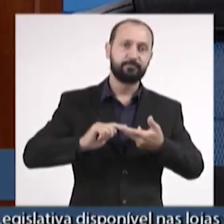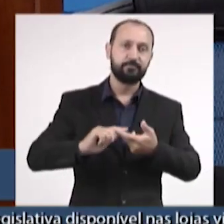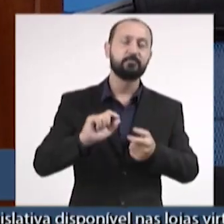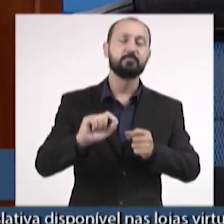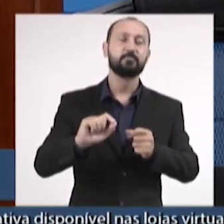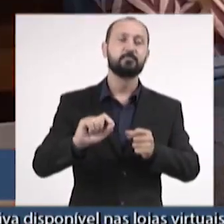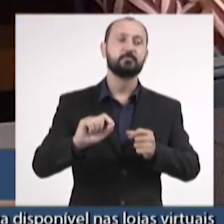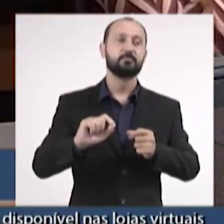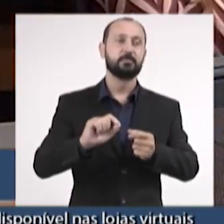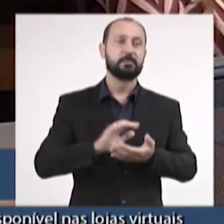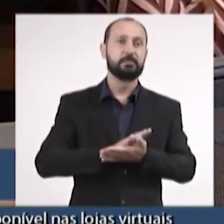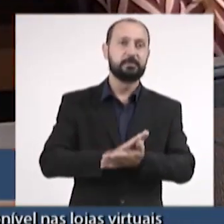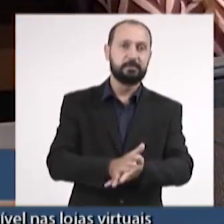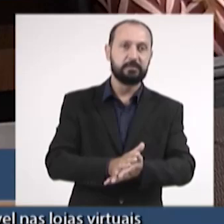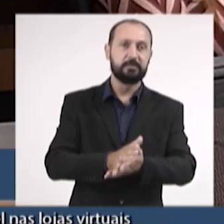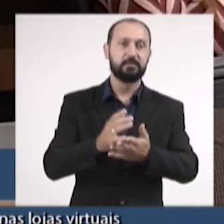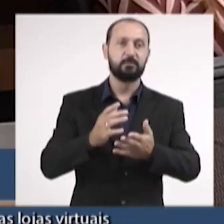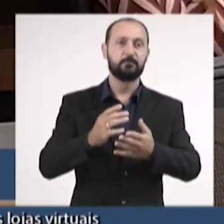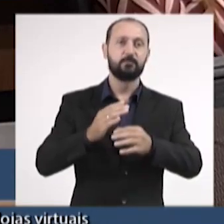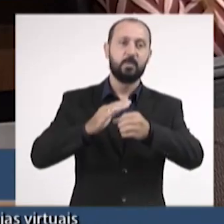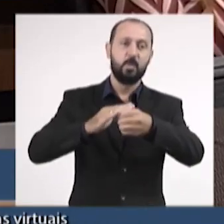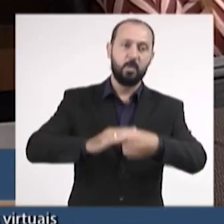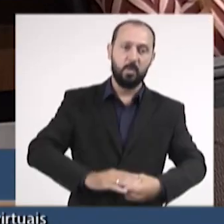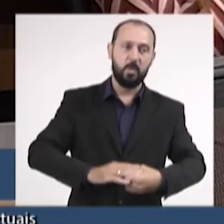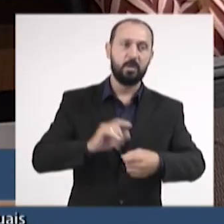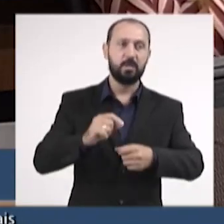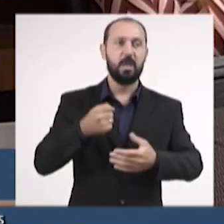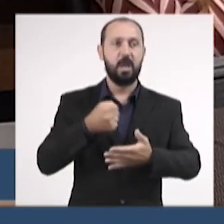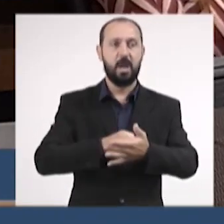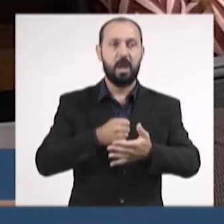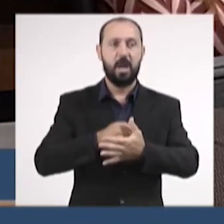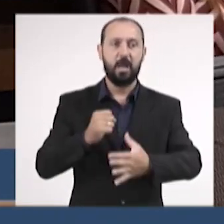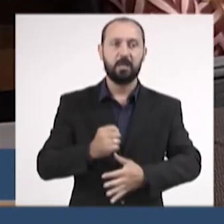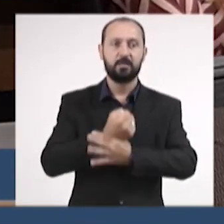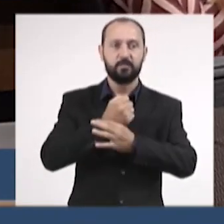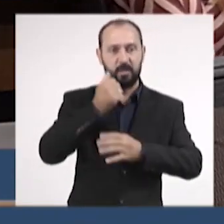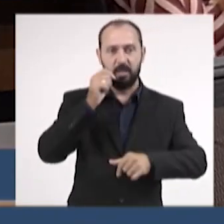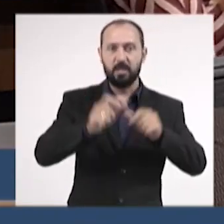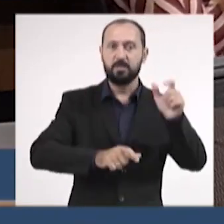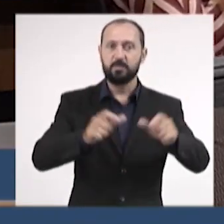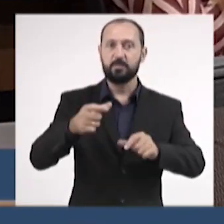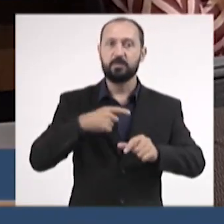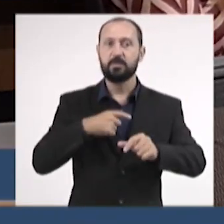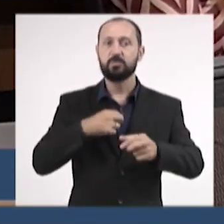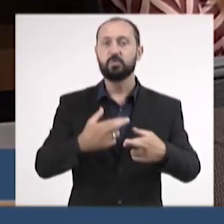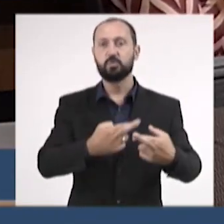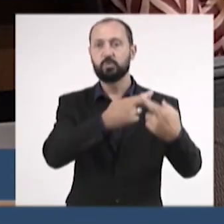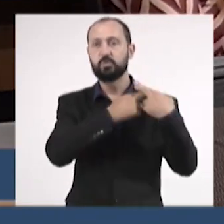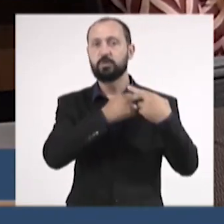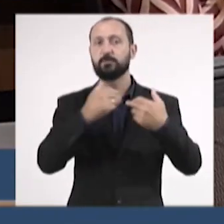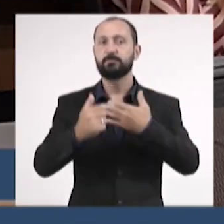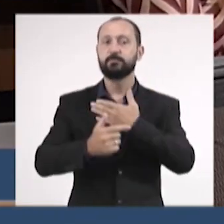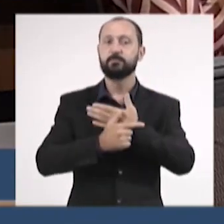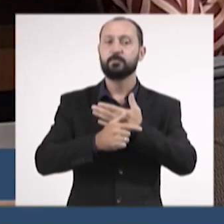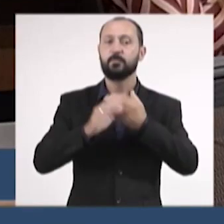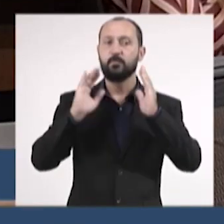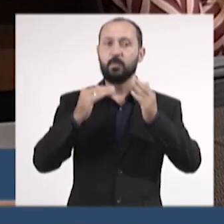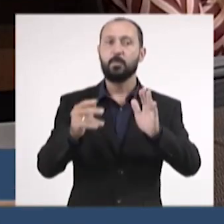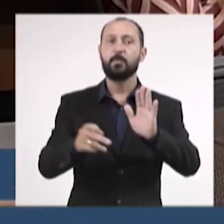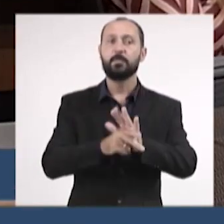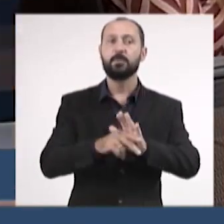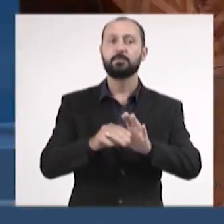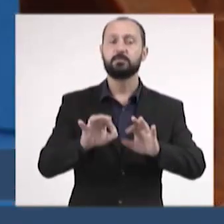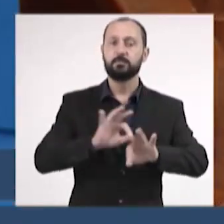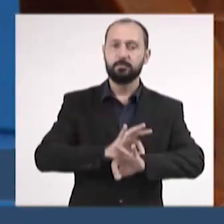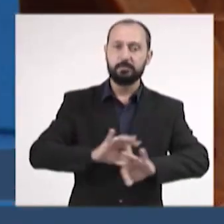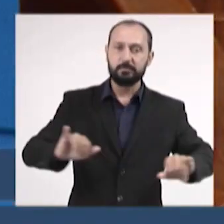mecanismos coercitivos de imposição que garantem que as mulheres cumpram seus papéis voltados para a